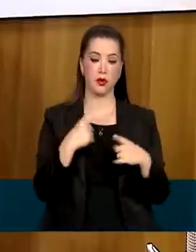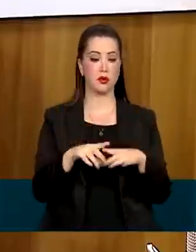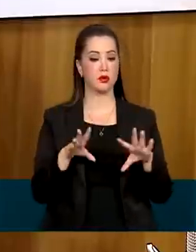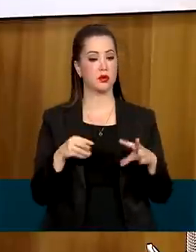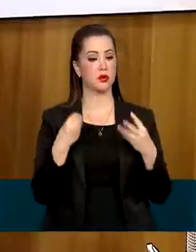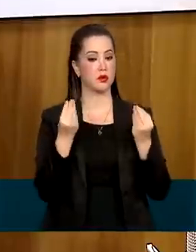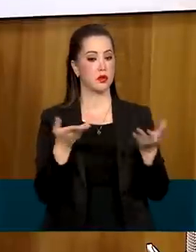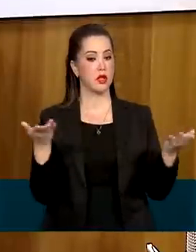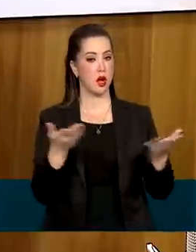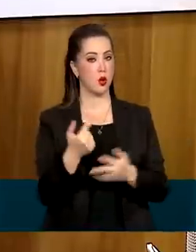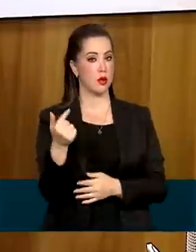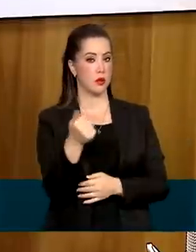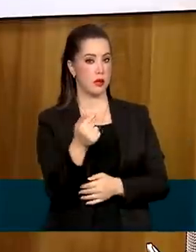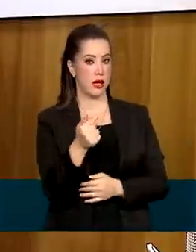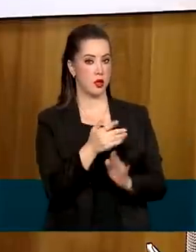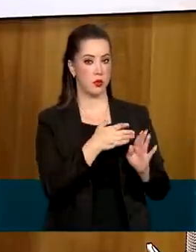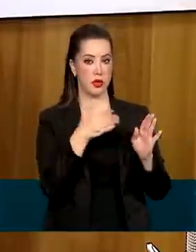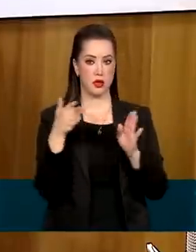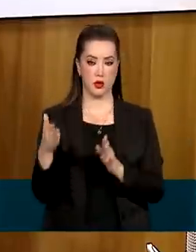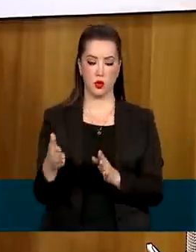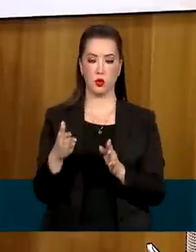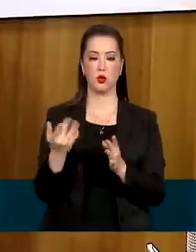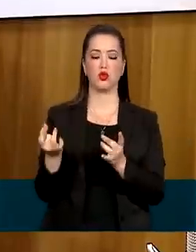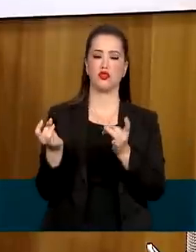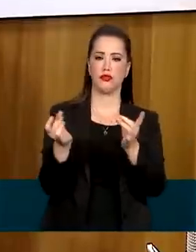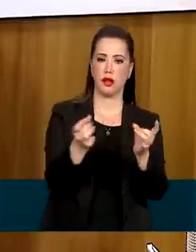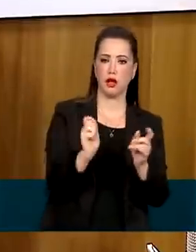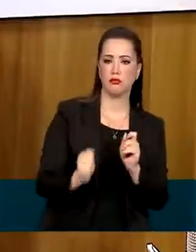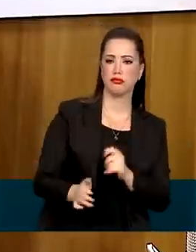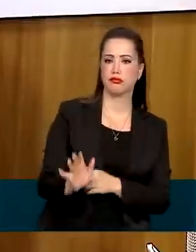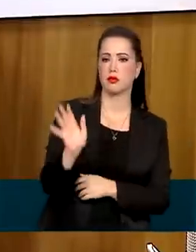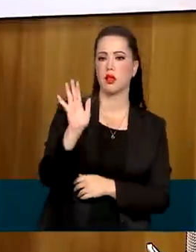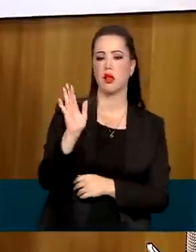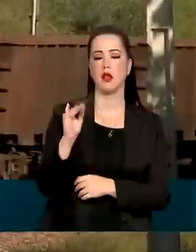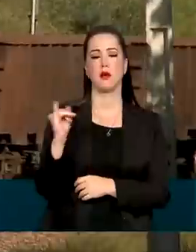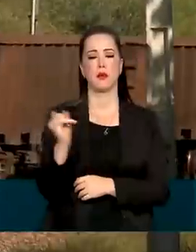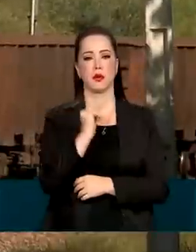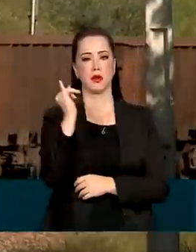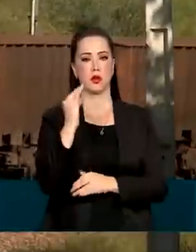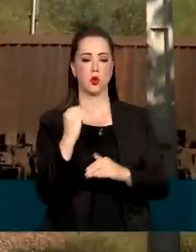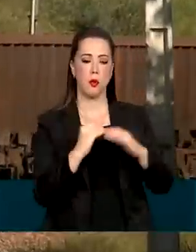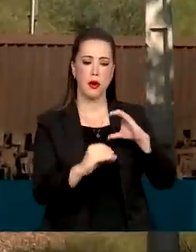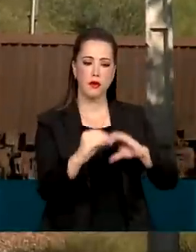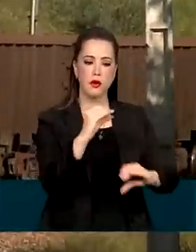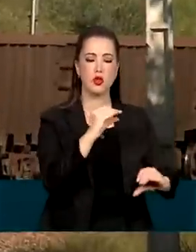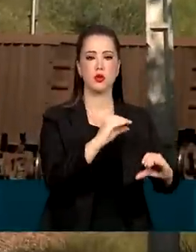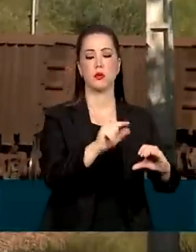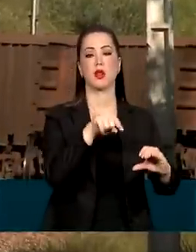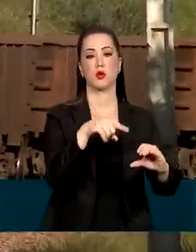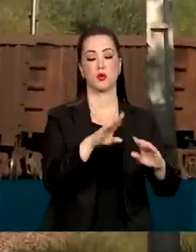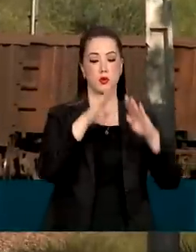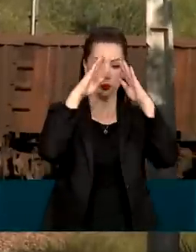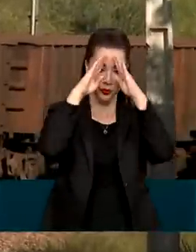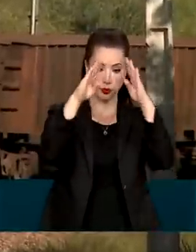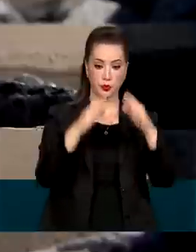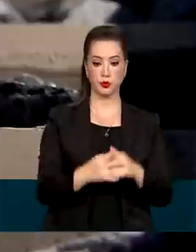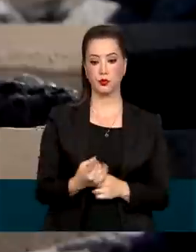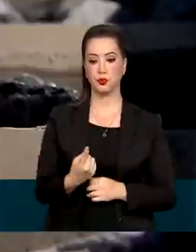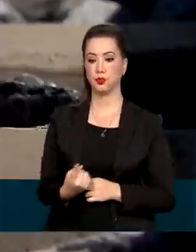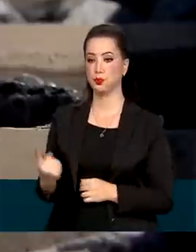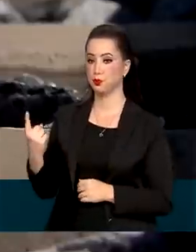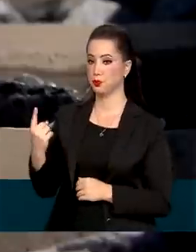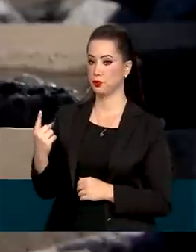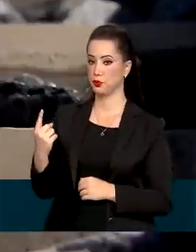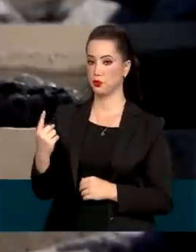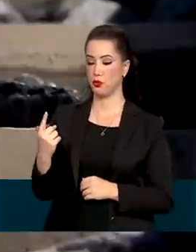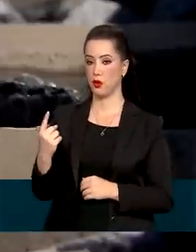agora com a sétima rodada de concessão é trazer investimentos para os nossos aeropostos já no modal Ferroviário um